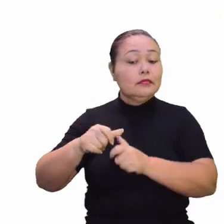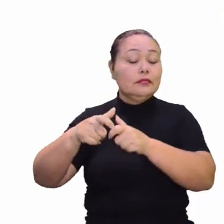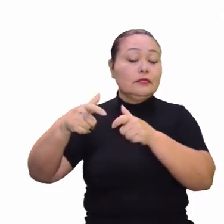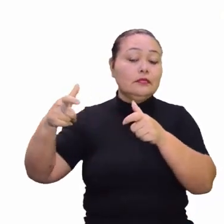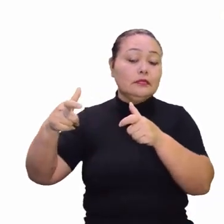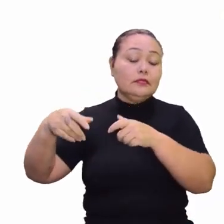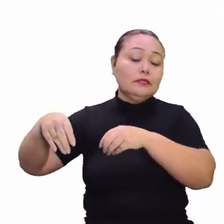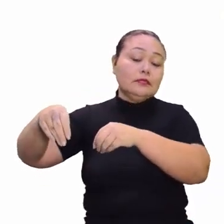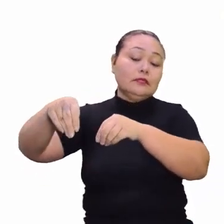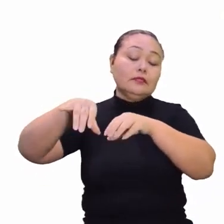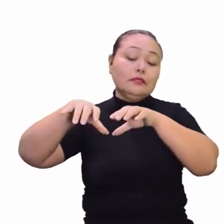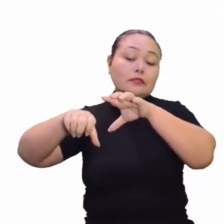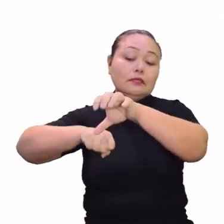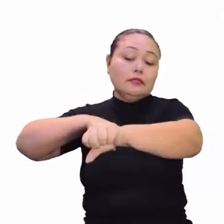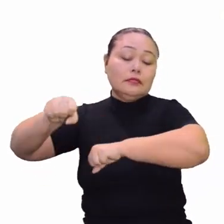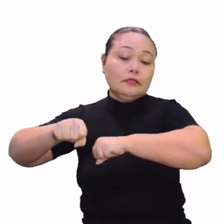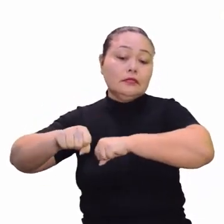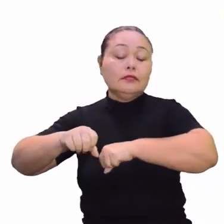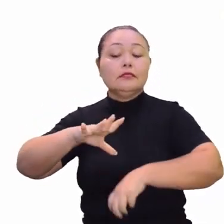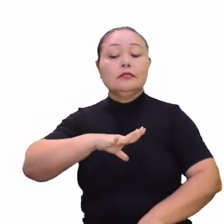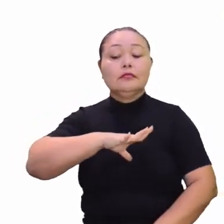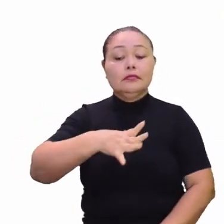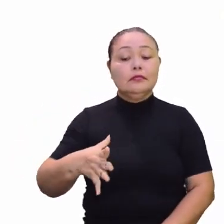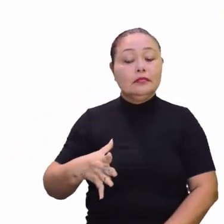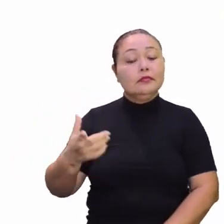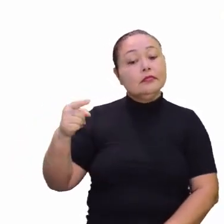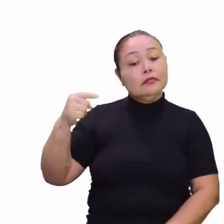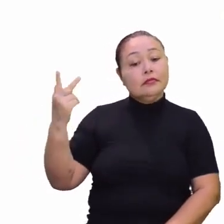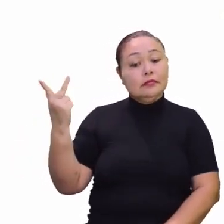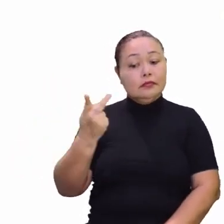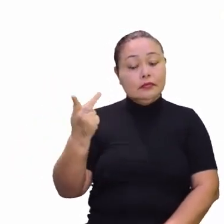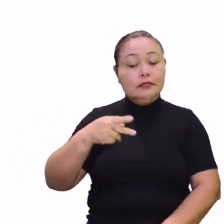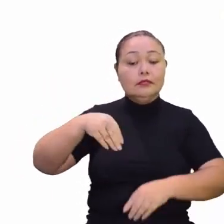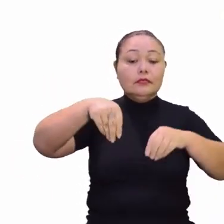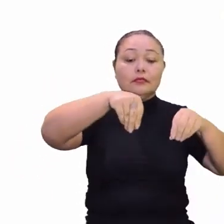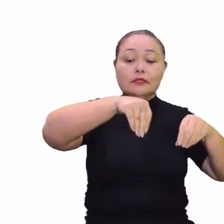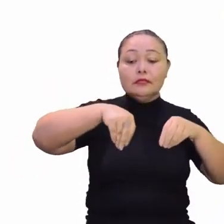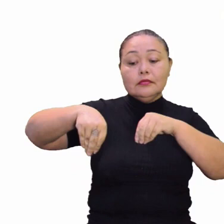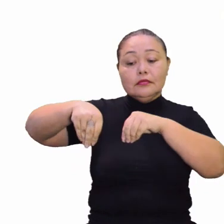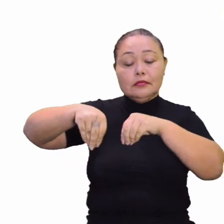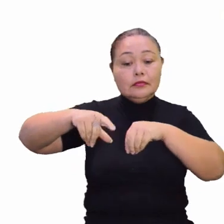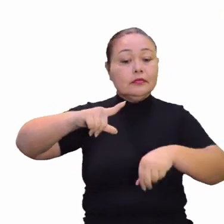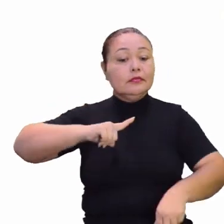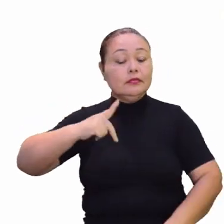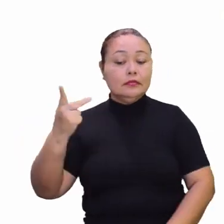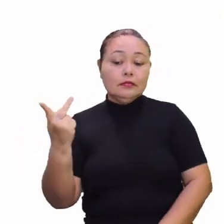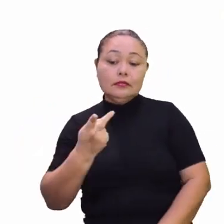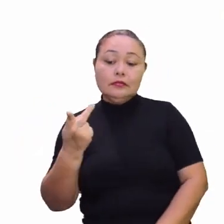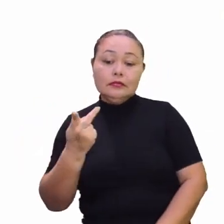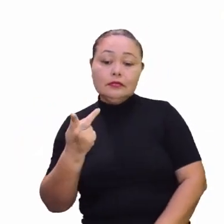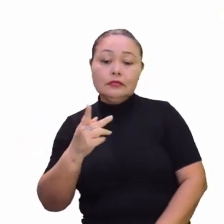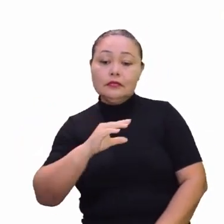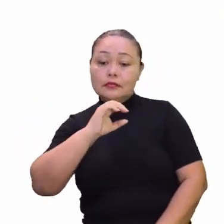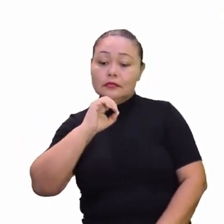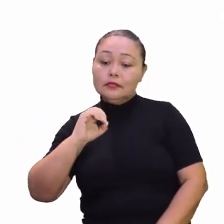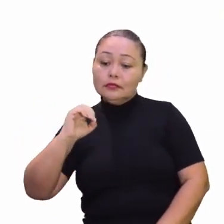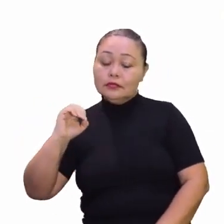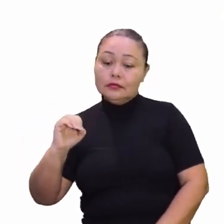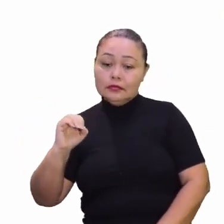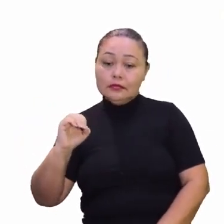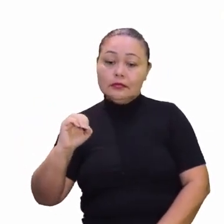mais as áreas de domínio de Portugal. Temos aí duas áreas, né? Lembrando que essa porção a